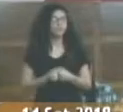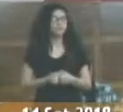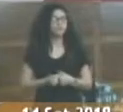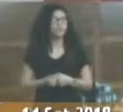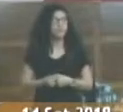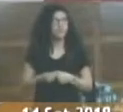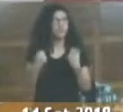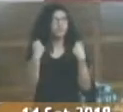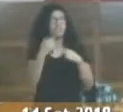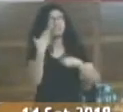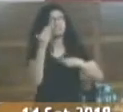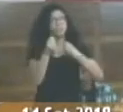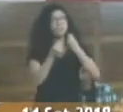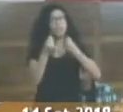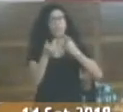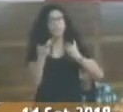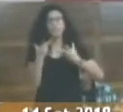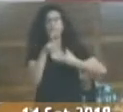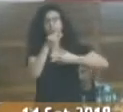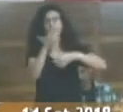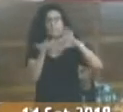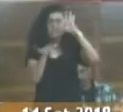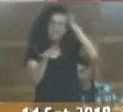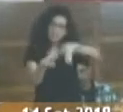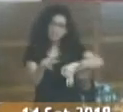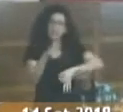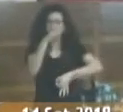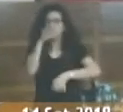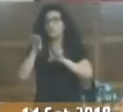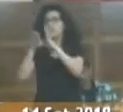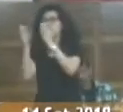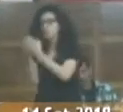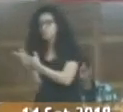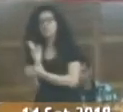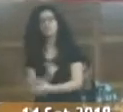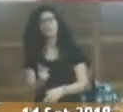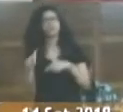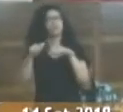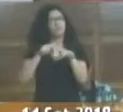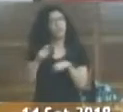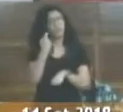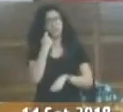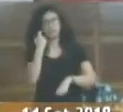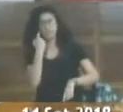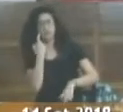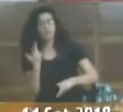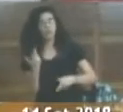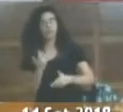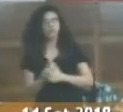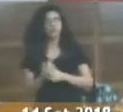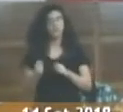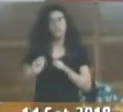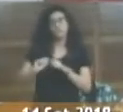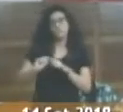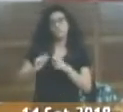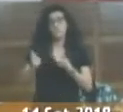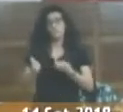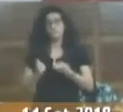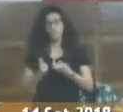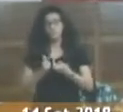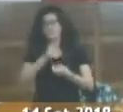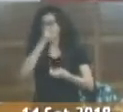a gente consegue garantir que essas comunidades continuem pescando, continuem fazendo suas roças, né, sem que elas